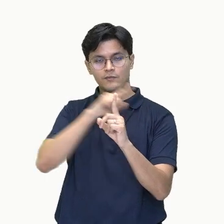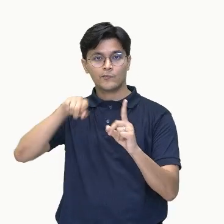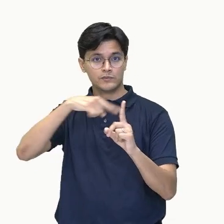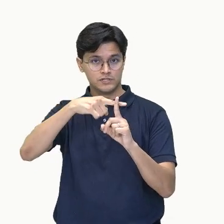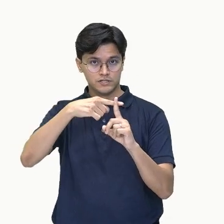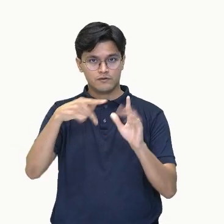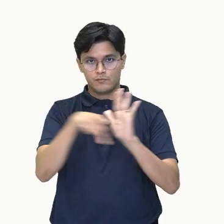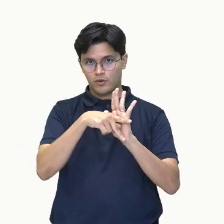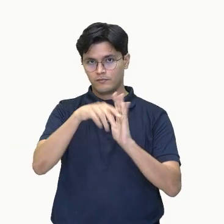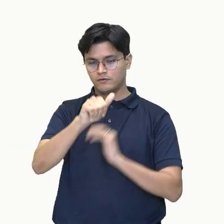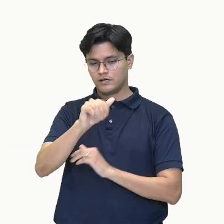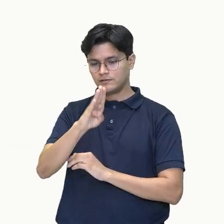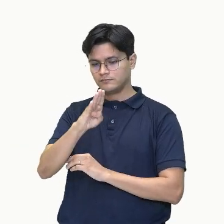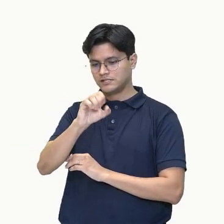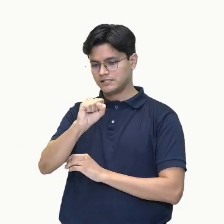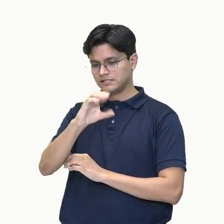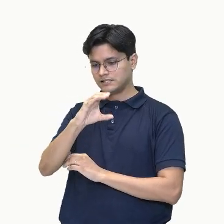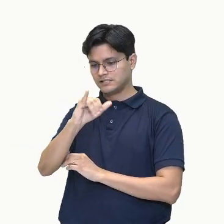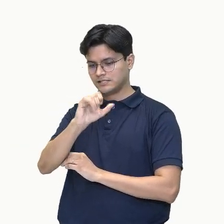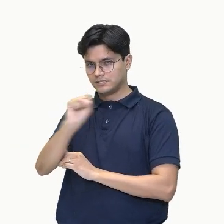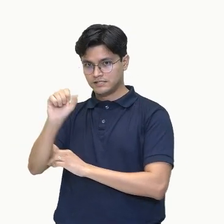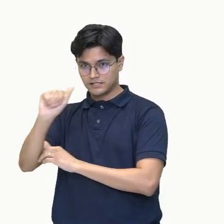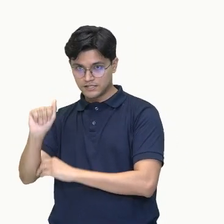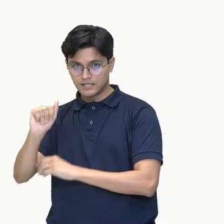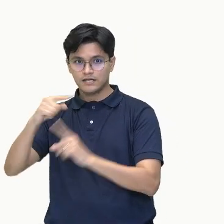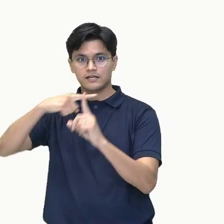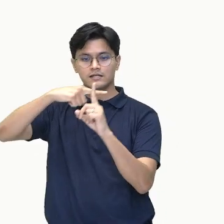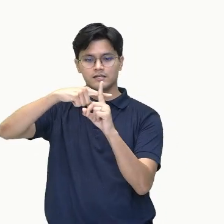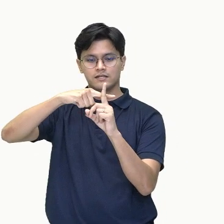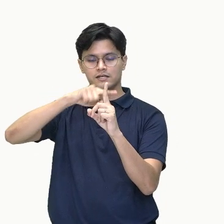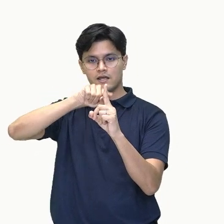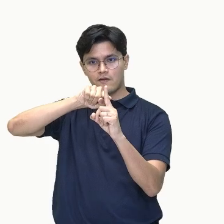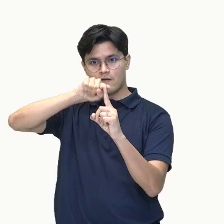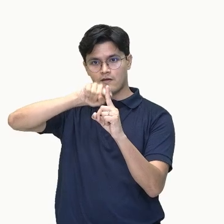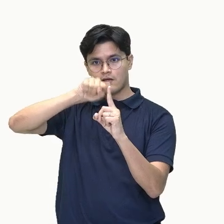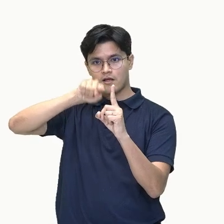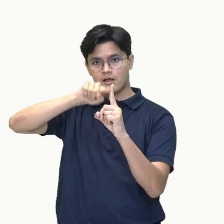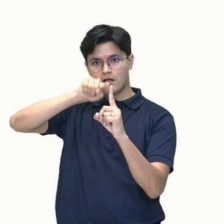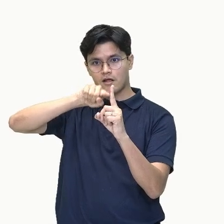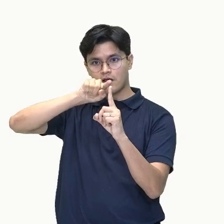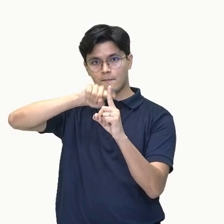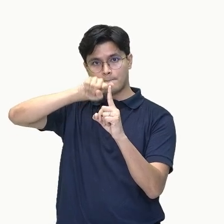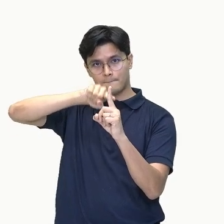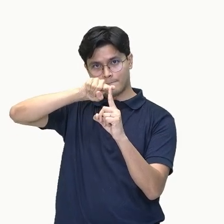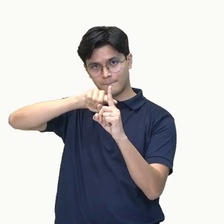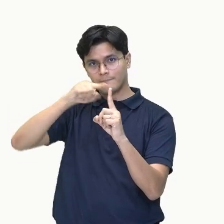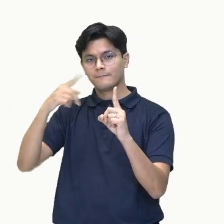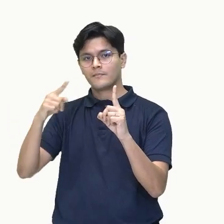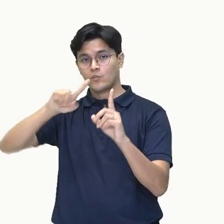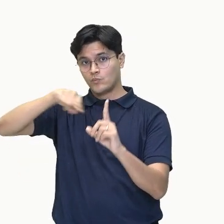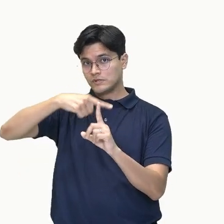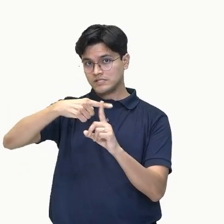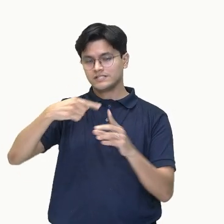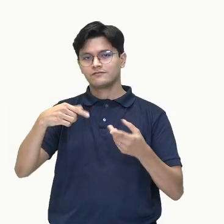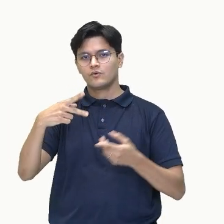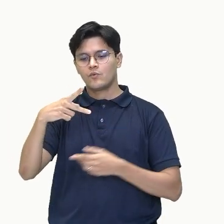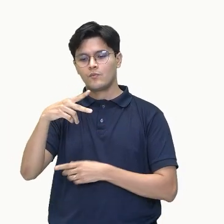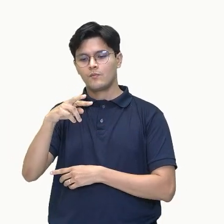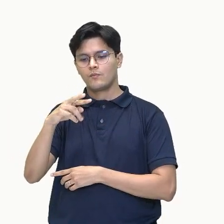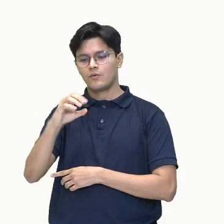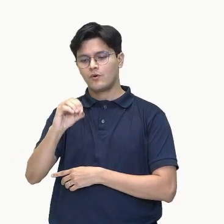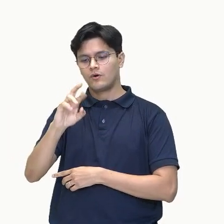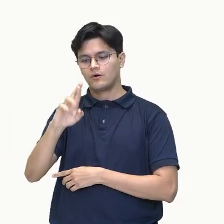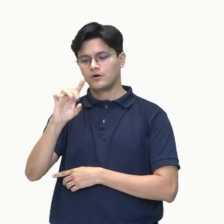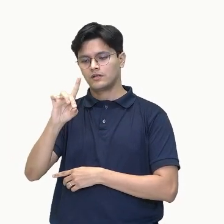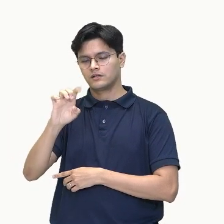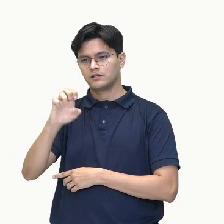no primeiro quadrante, tanto o valor de x quanto o valor de y são positivos. Mas, quando nós passamos ali para o